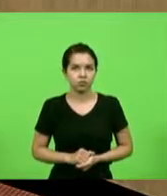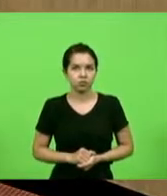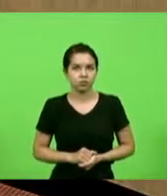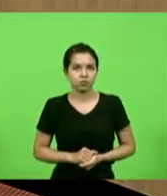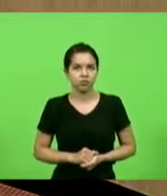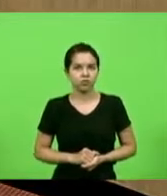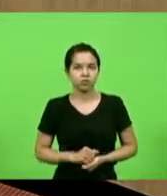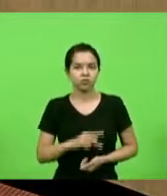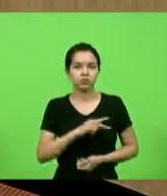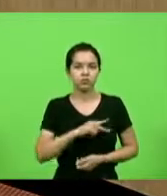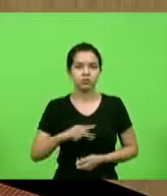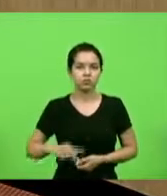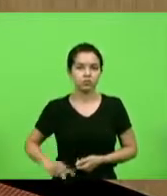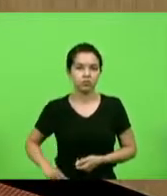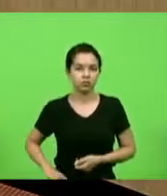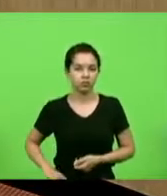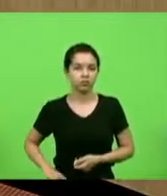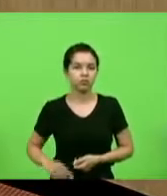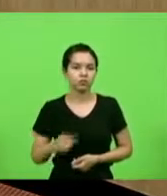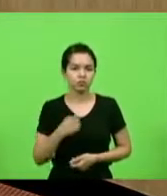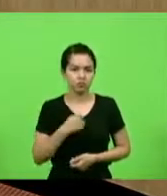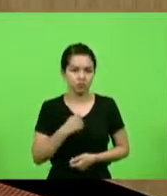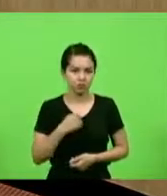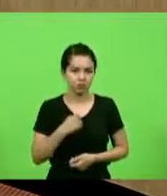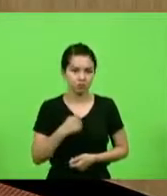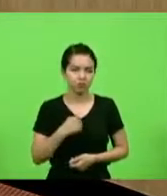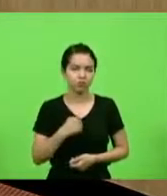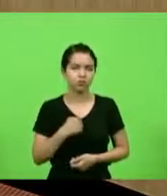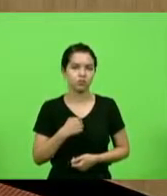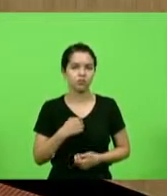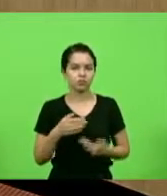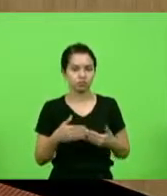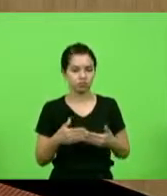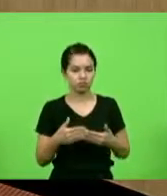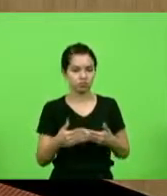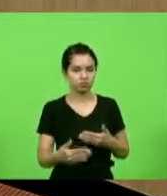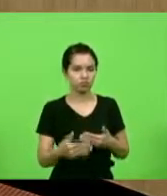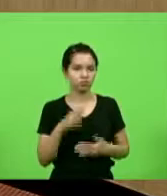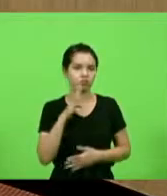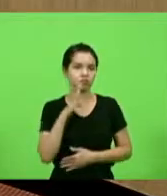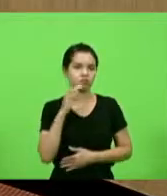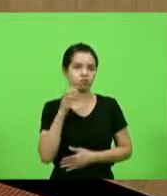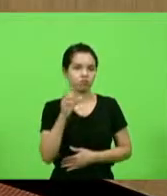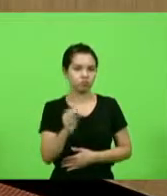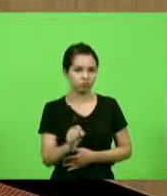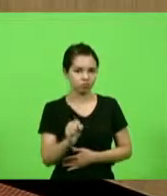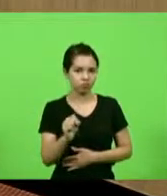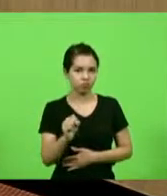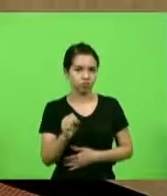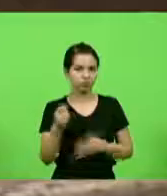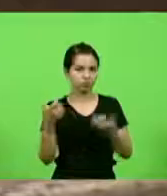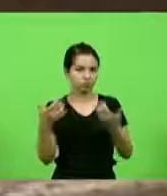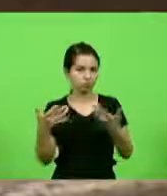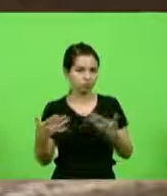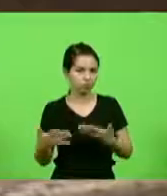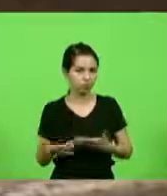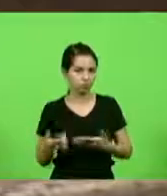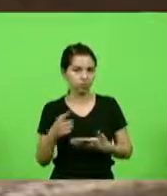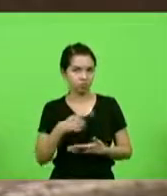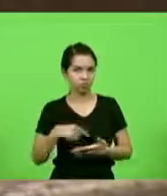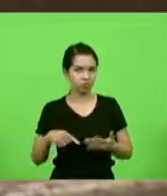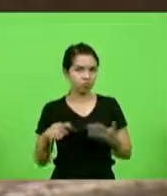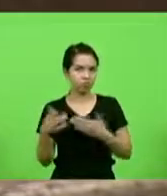Presidente, eu vou seguir na esteira aqui, como iniciou o discurso dele, o deputado Bruno. A gente estava comentando sobre